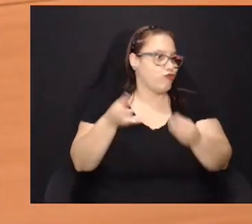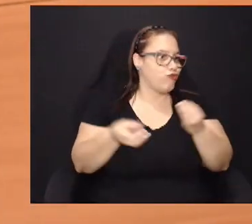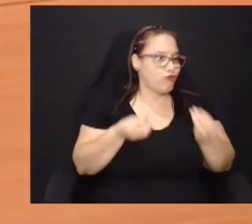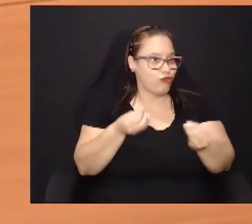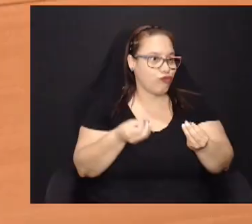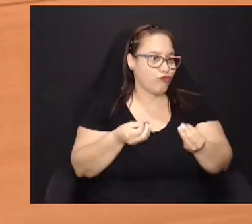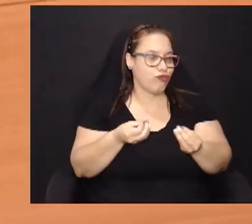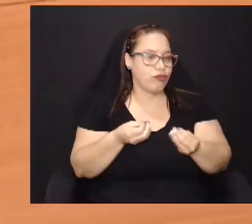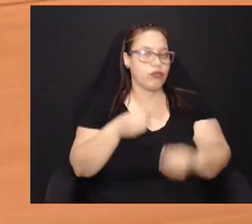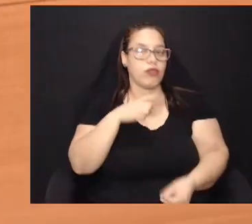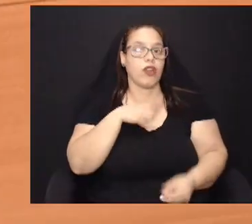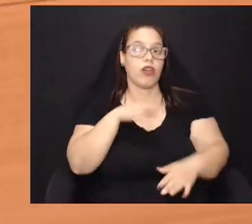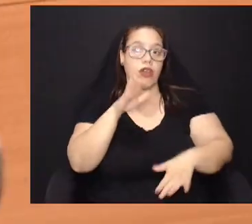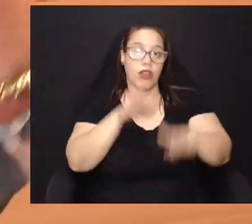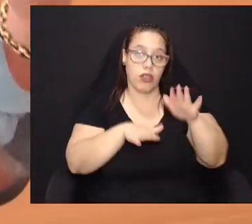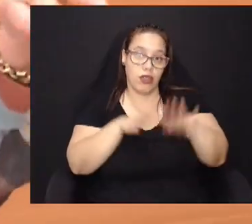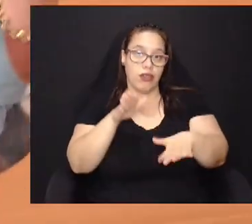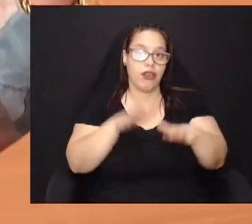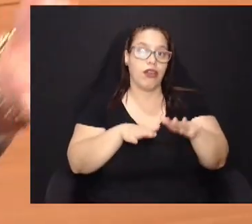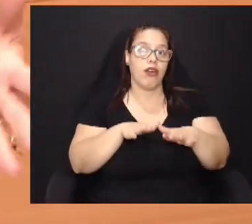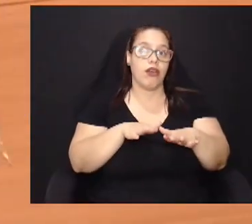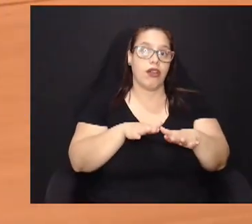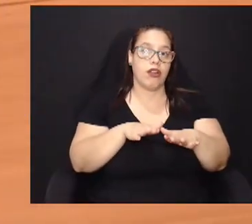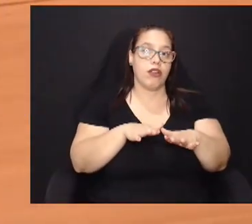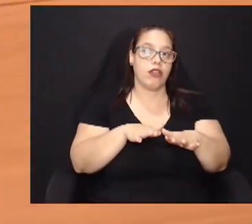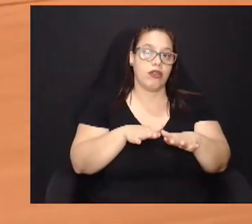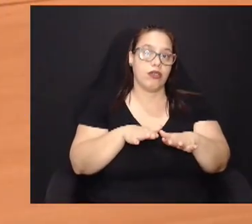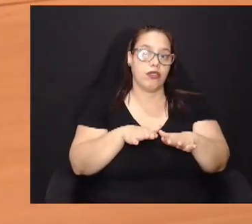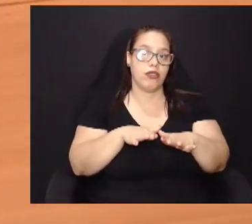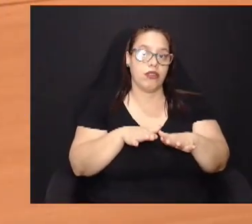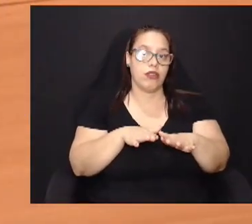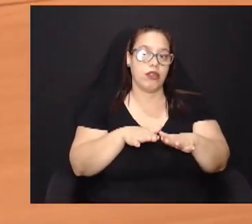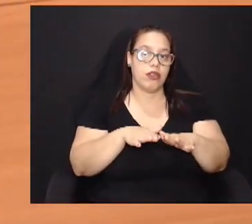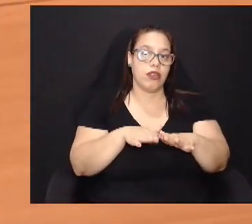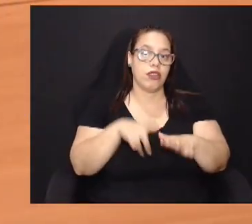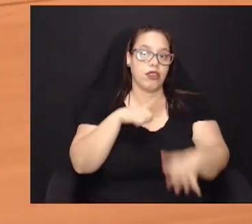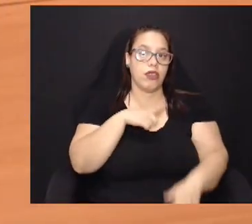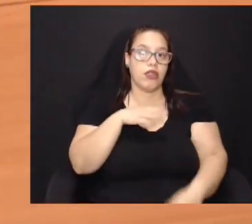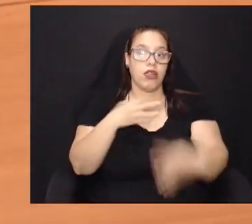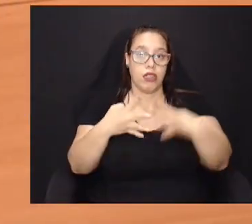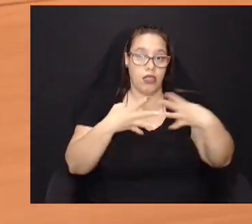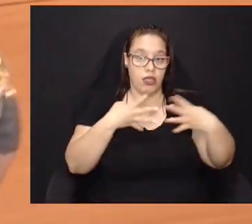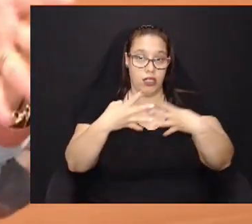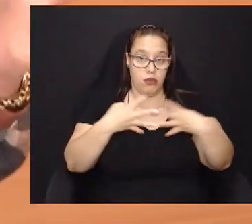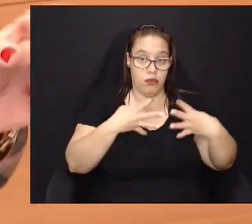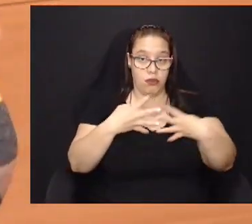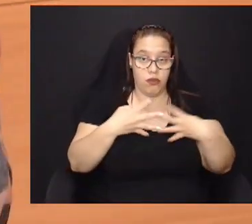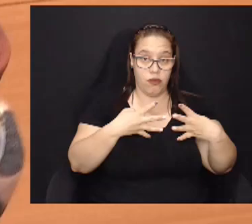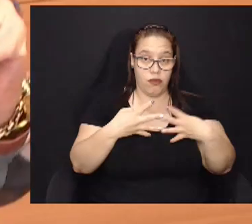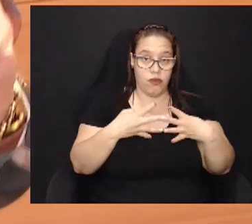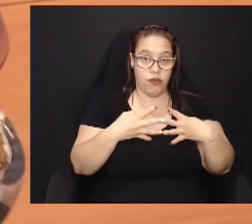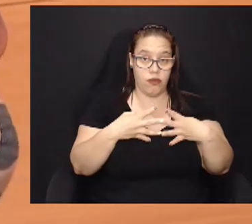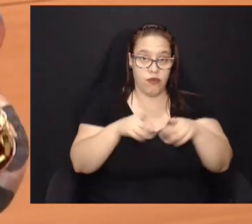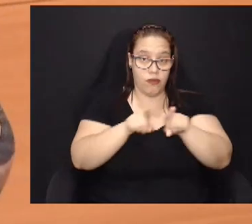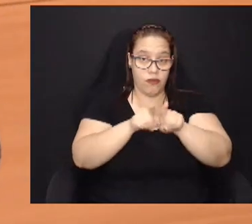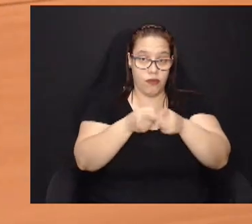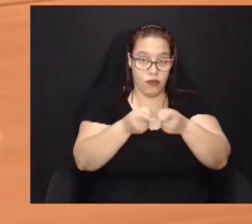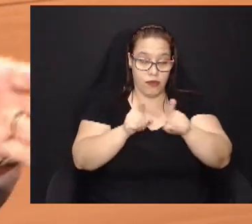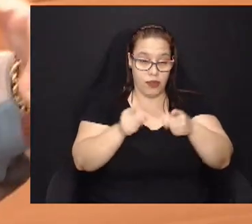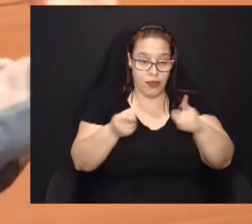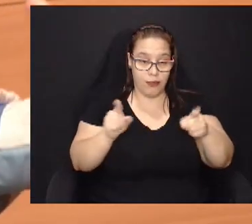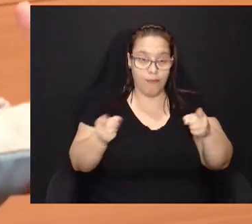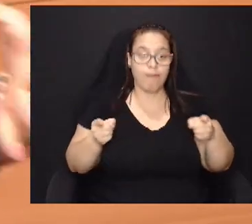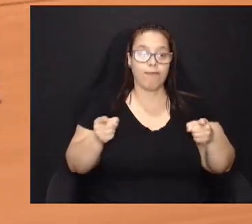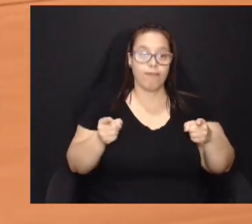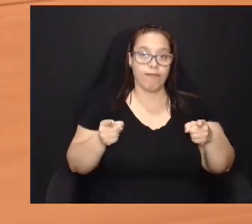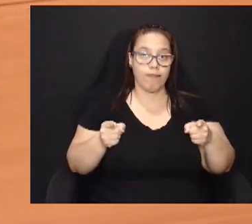conveniências têm situações que até coloca, como a gente tem em Barão Geraldo, né, uma churrasqueira para fazer um churrasquinho, do